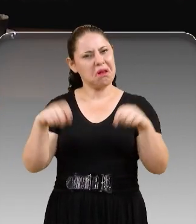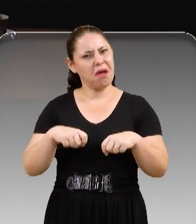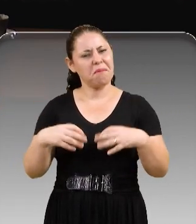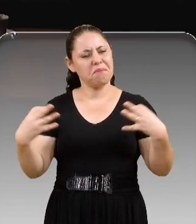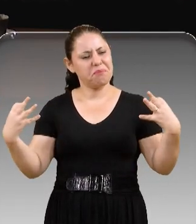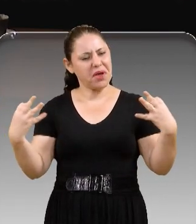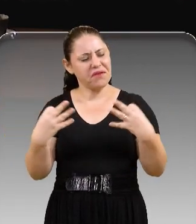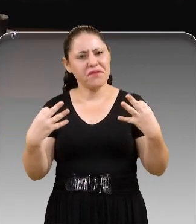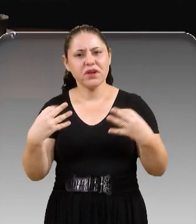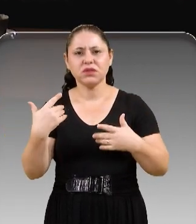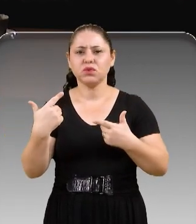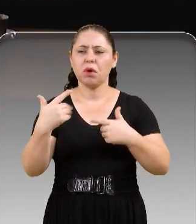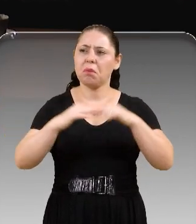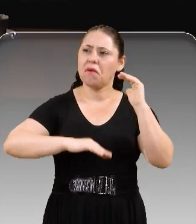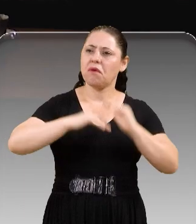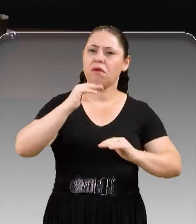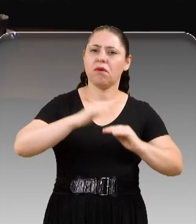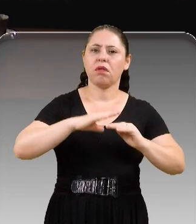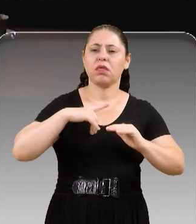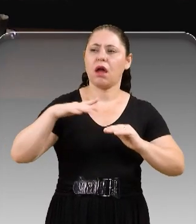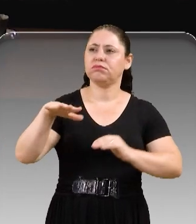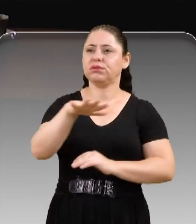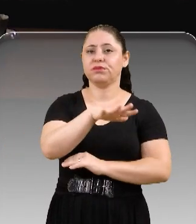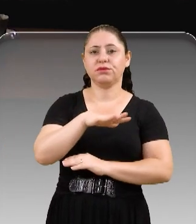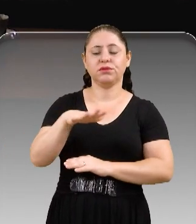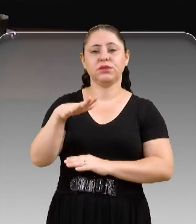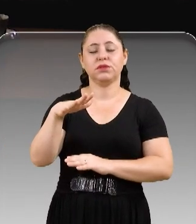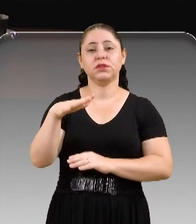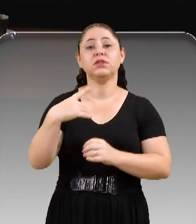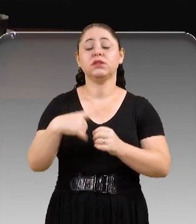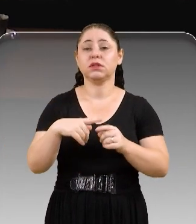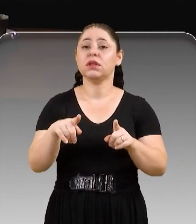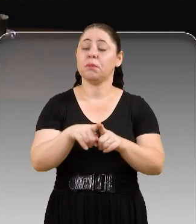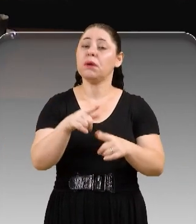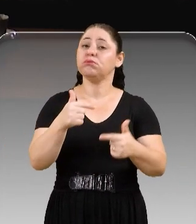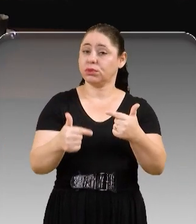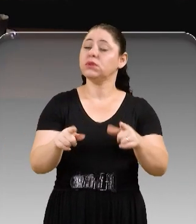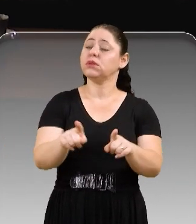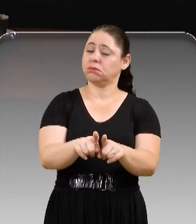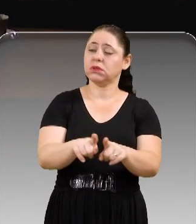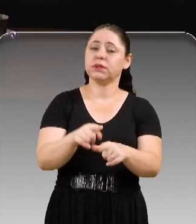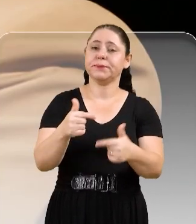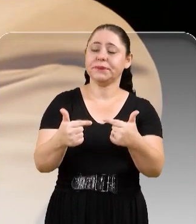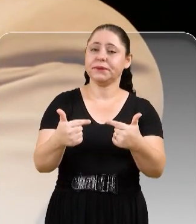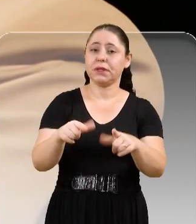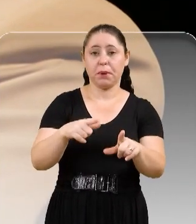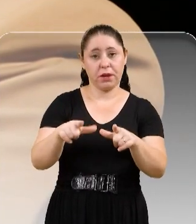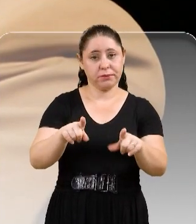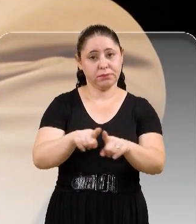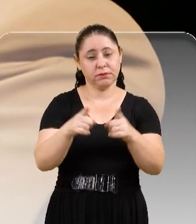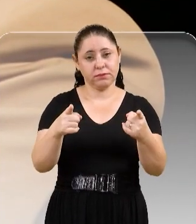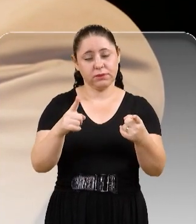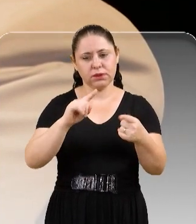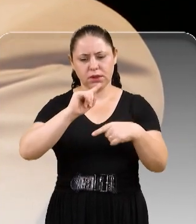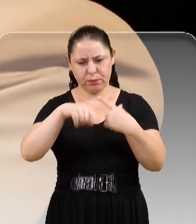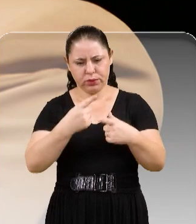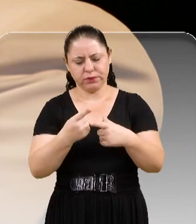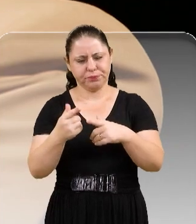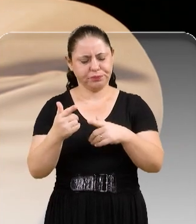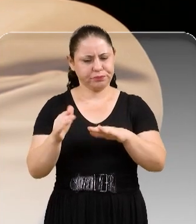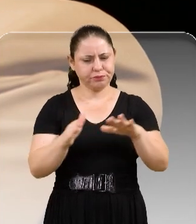né? Que estão aí em diversas áreas do direito, inclusive na área política, né? E